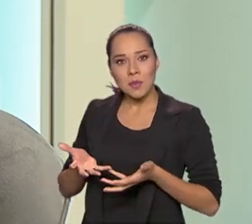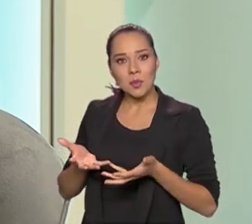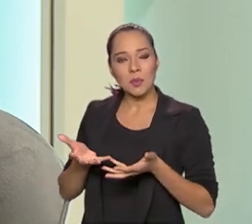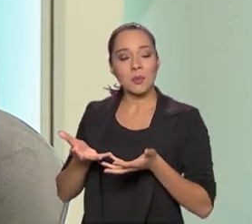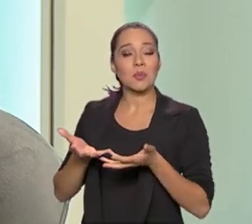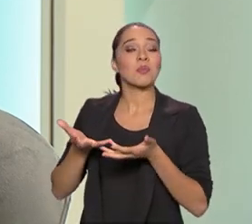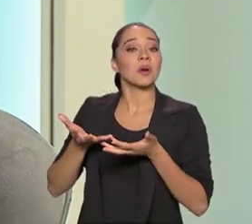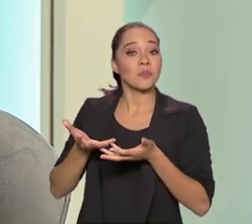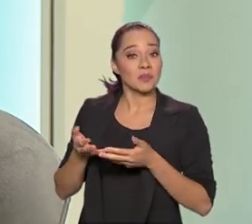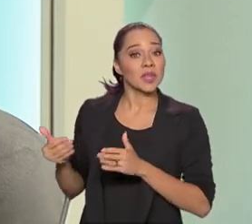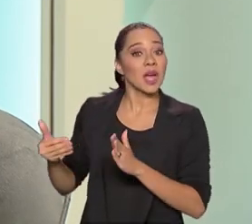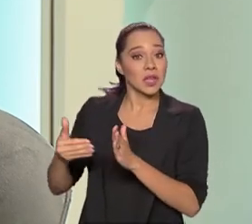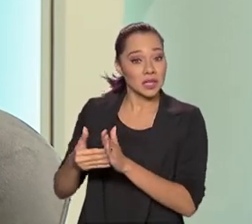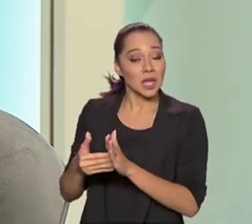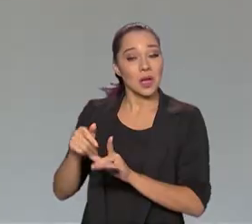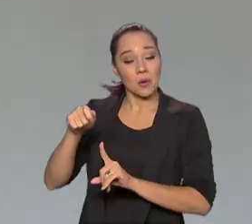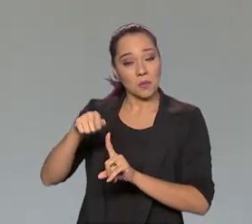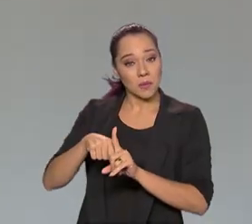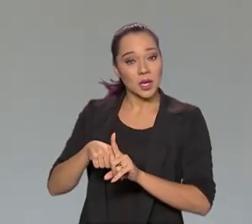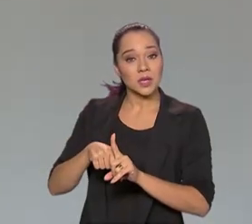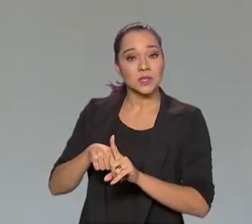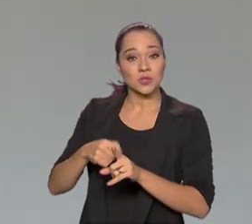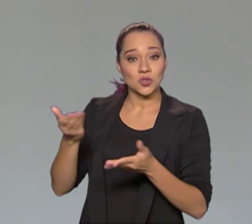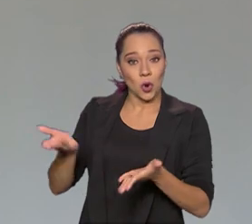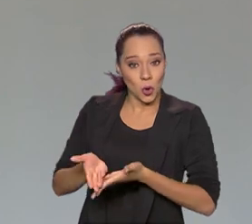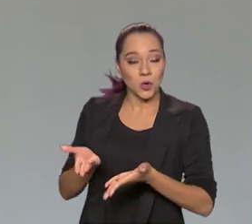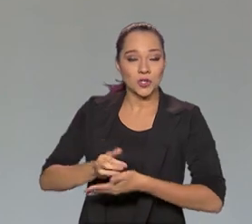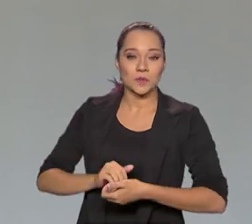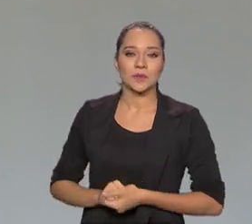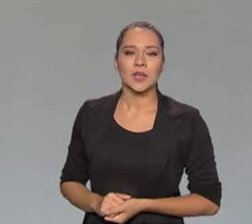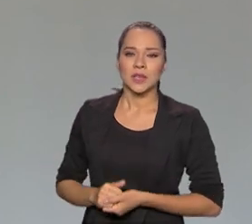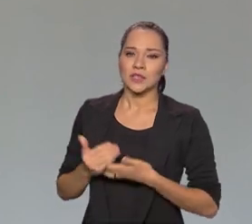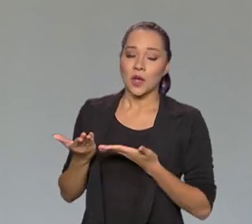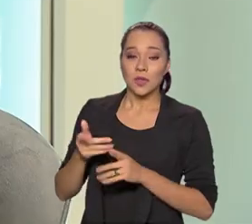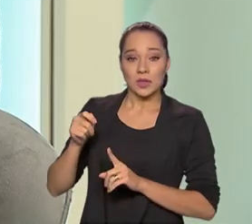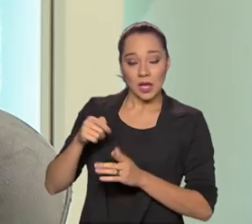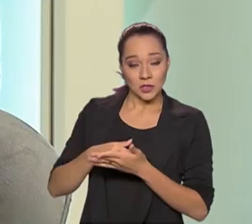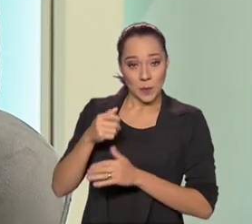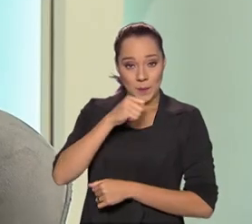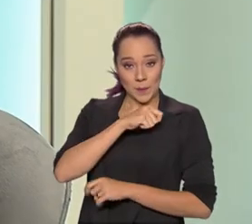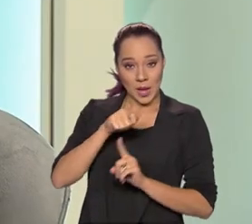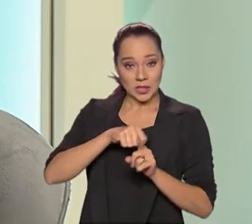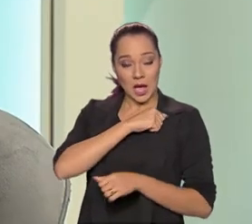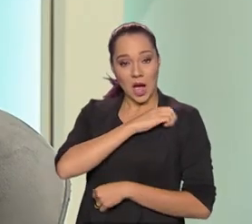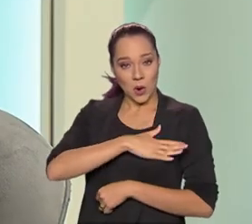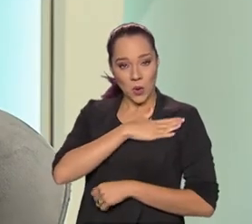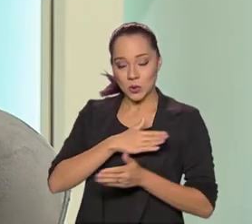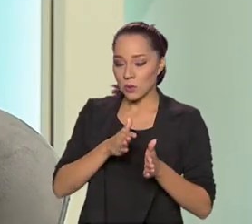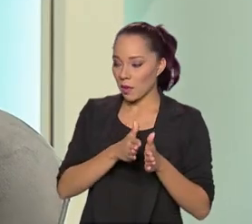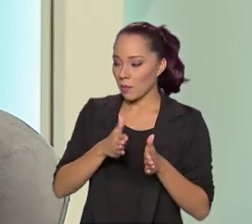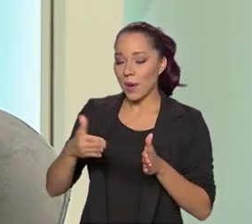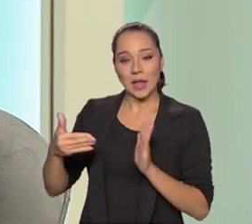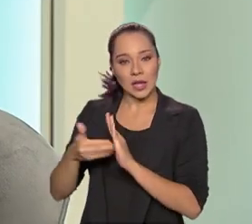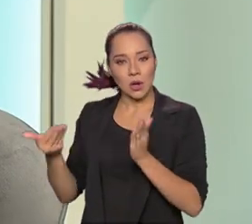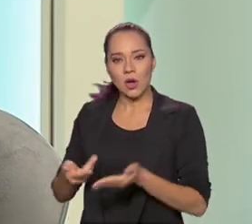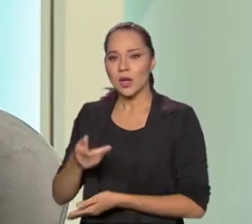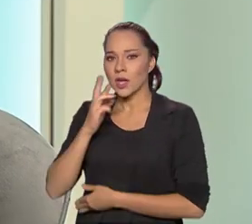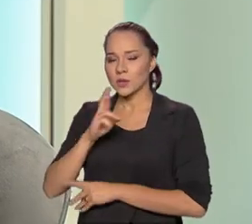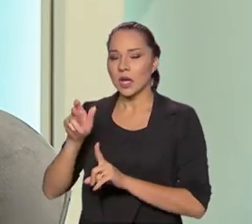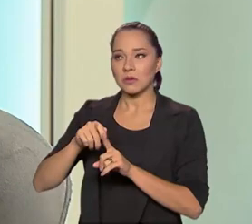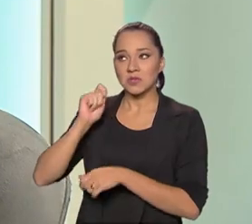se estende até os meses de hoje. Nós estamos desde agosto até agora, com o resultado de